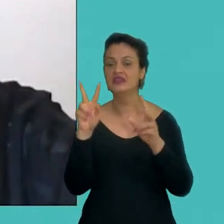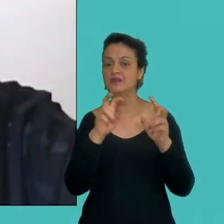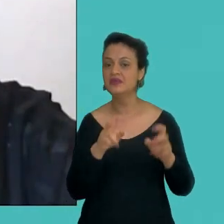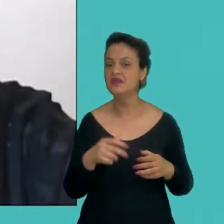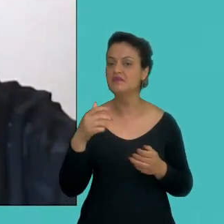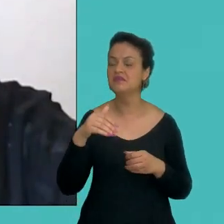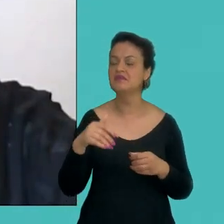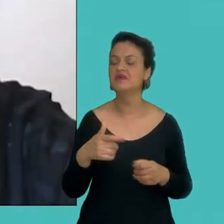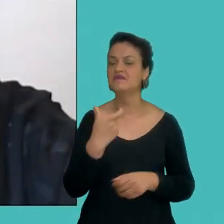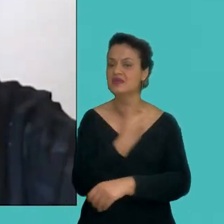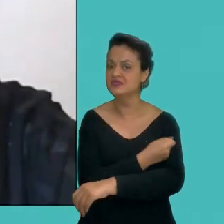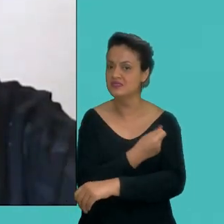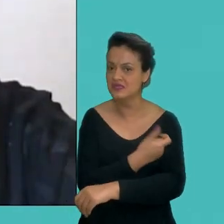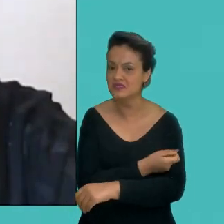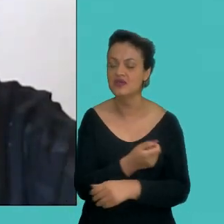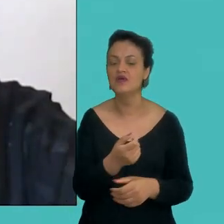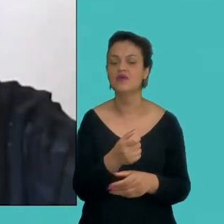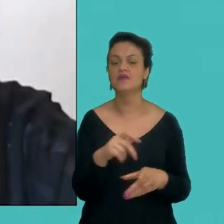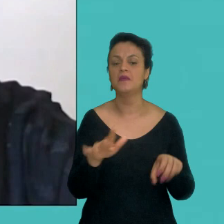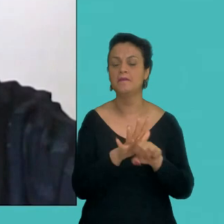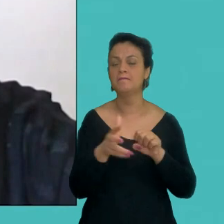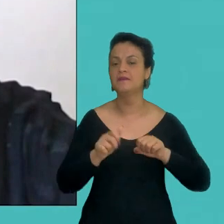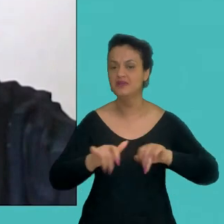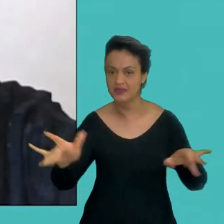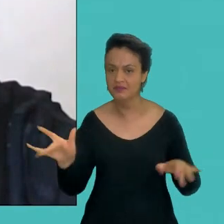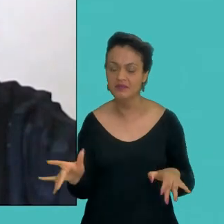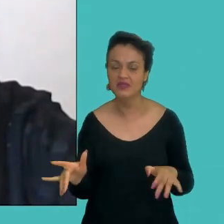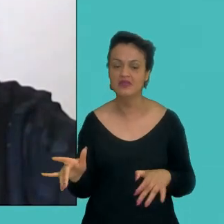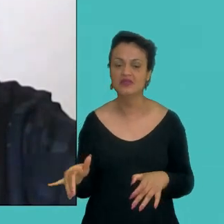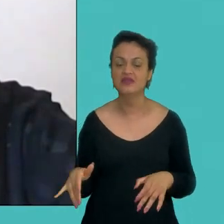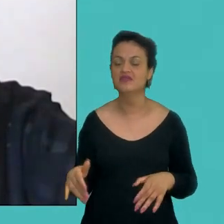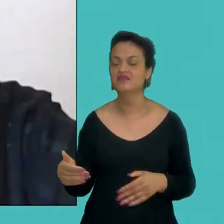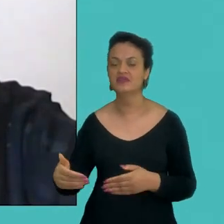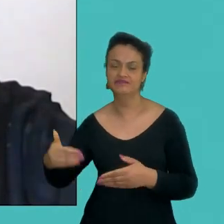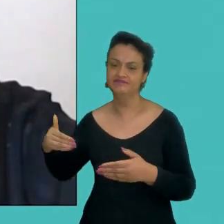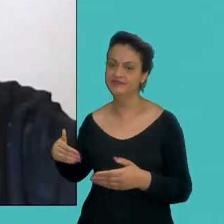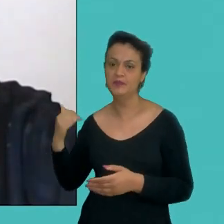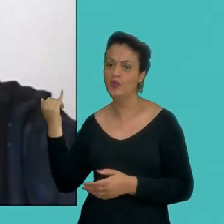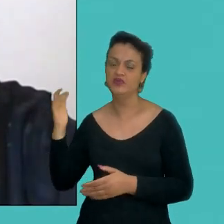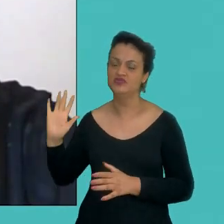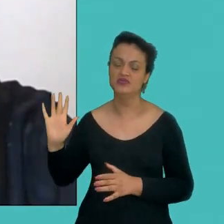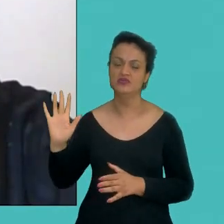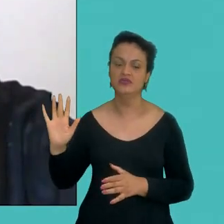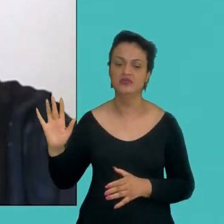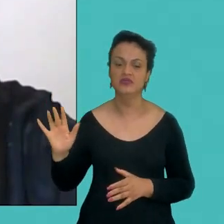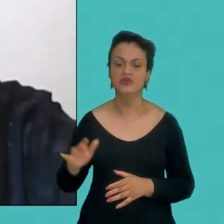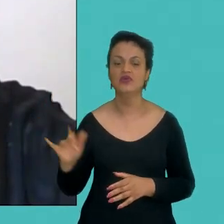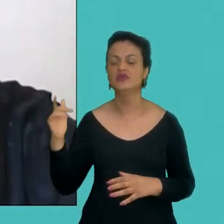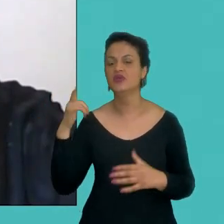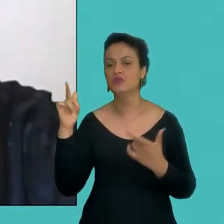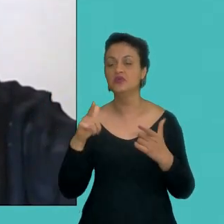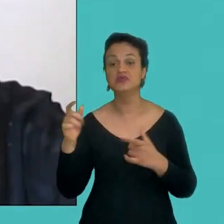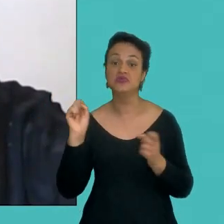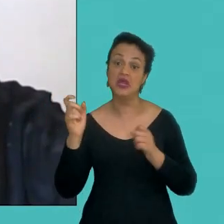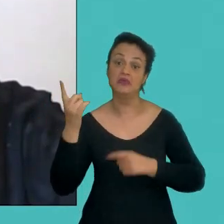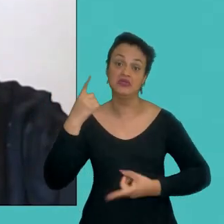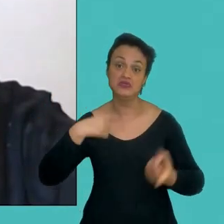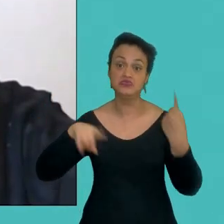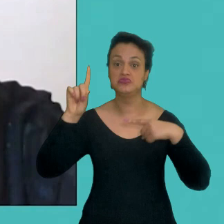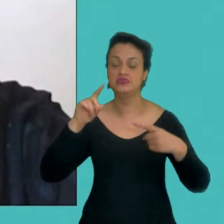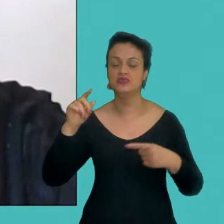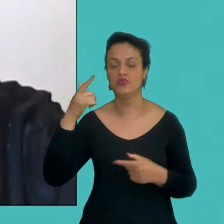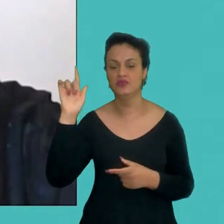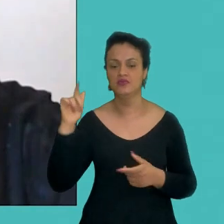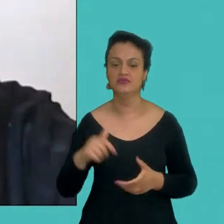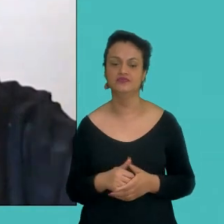eleitor, as questões de vacinação e de pandemia vão ficando para trás. salvo a gente ter um